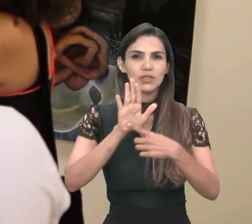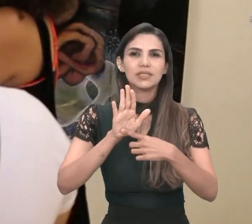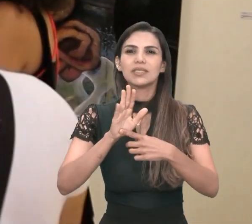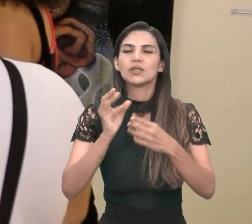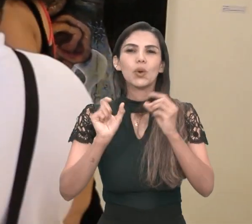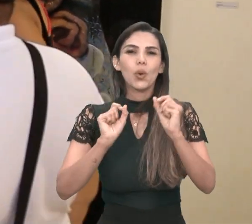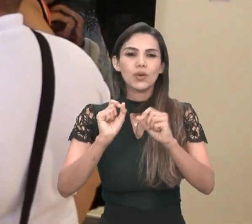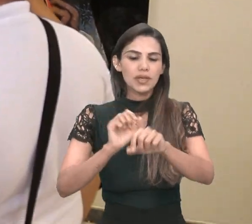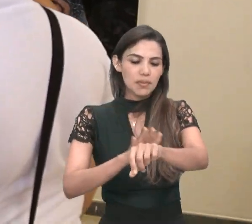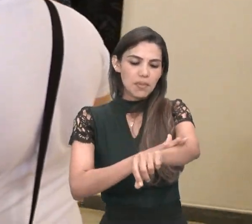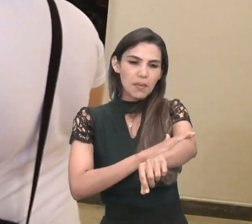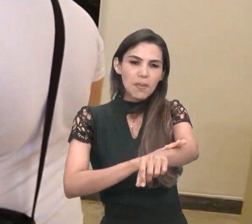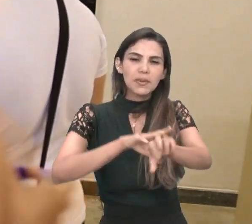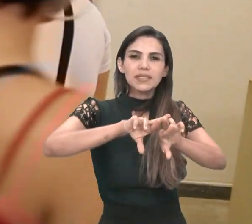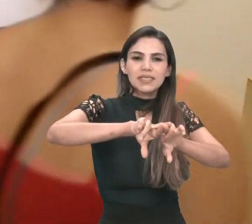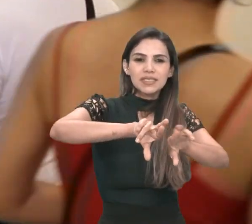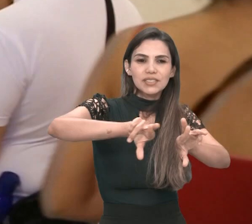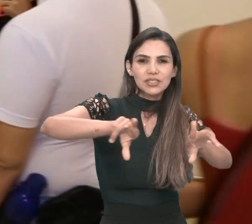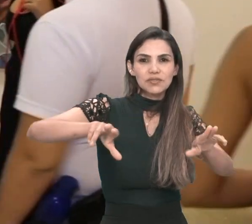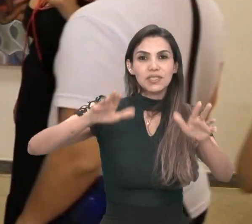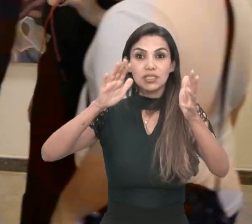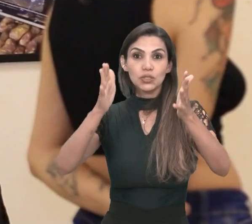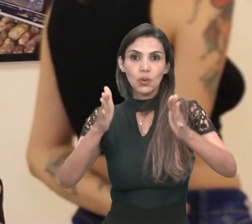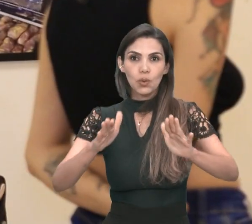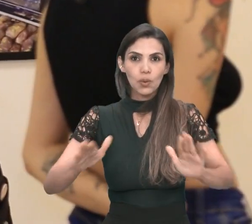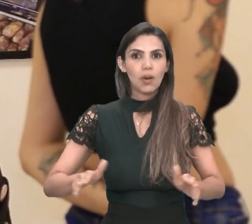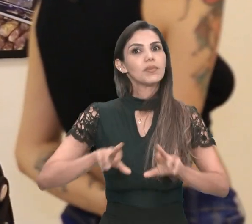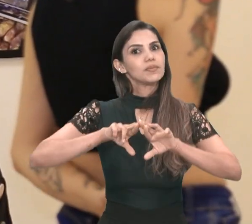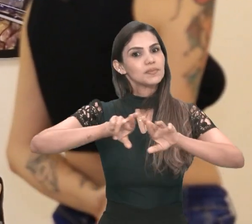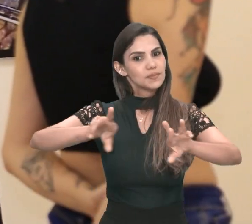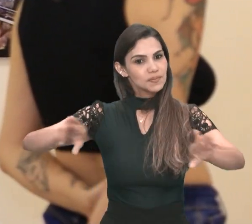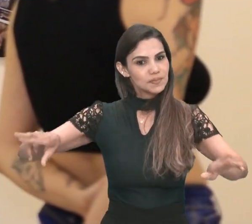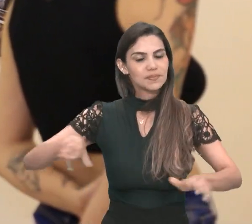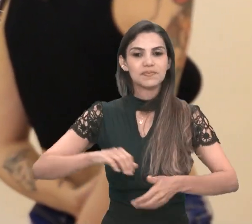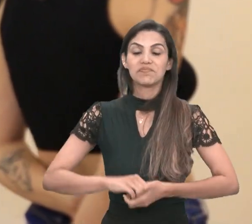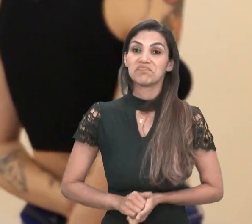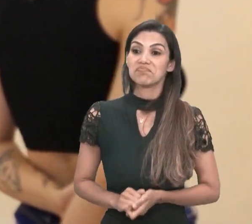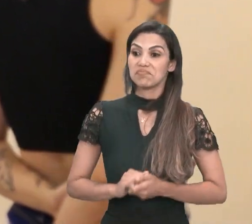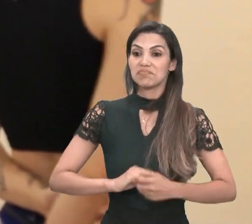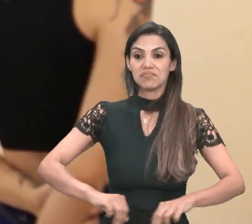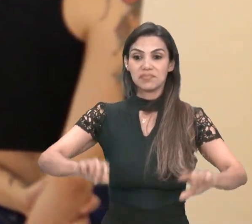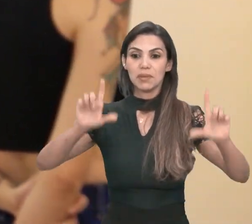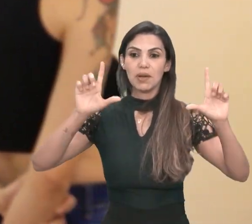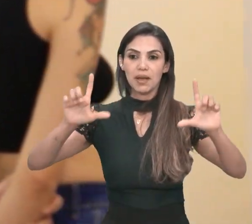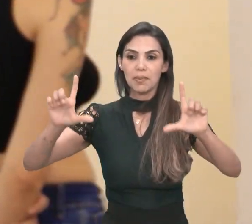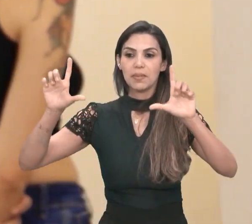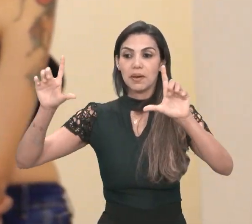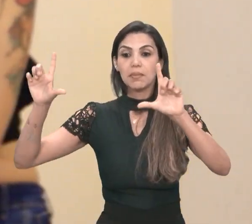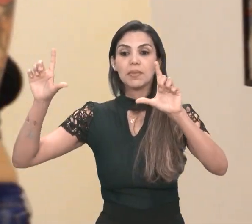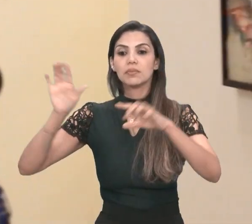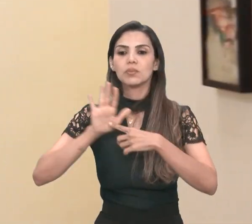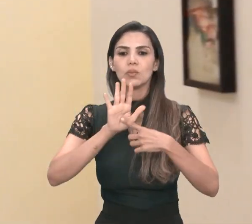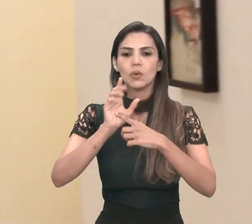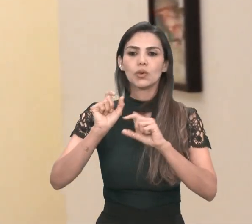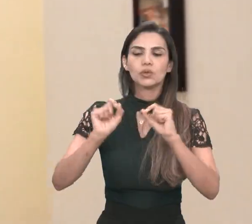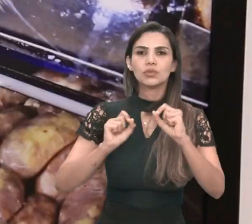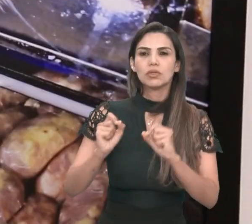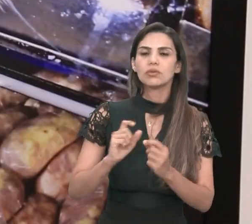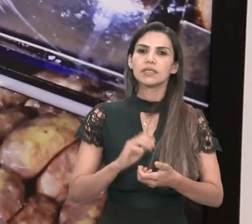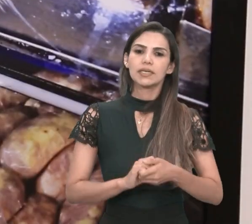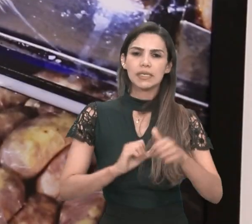que envolvem os diferentes corpos. Pelas obras, as artistas refletem sobre